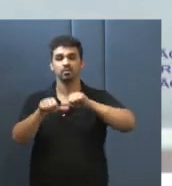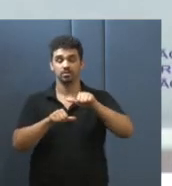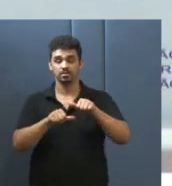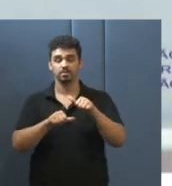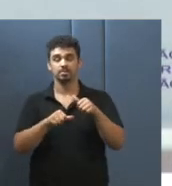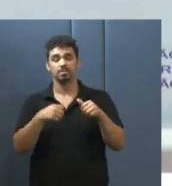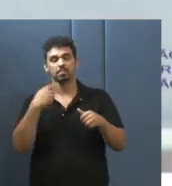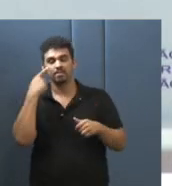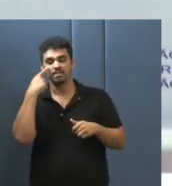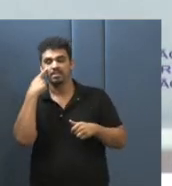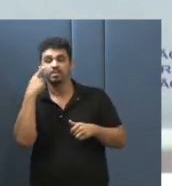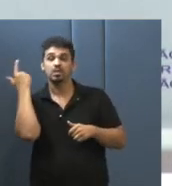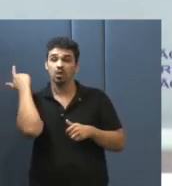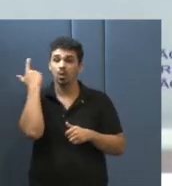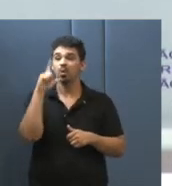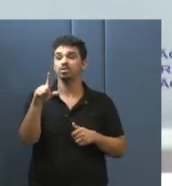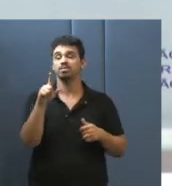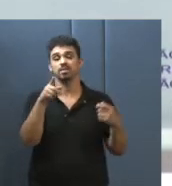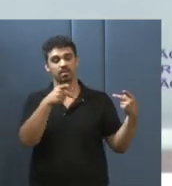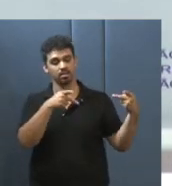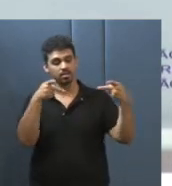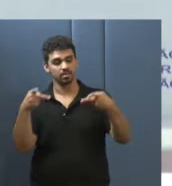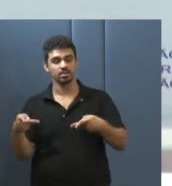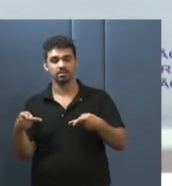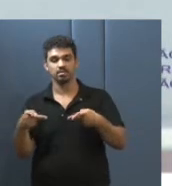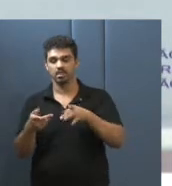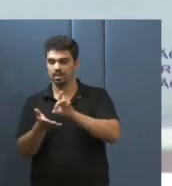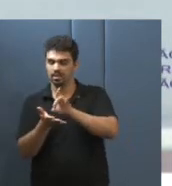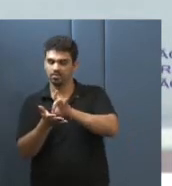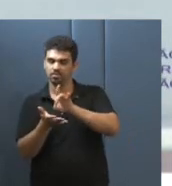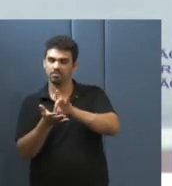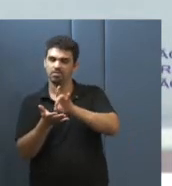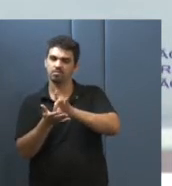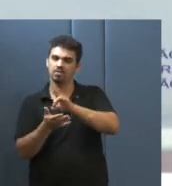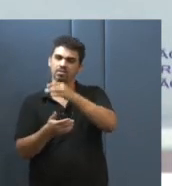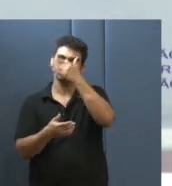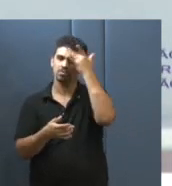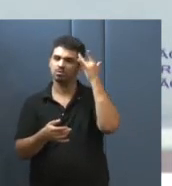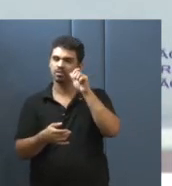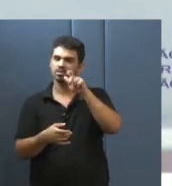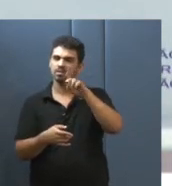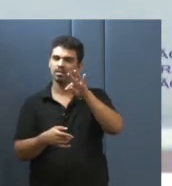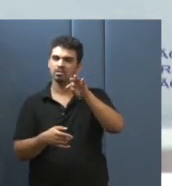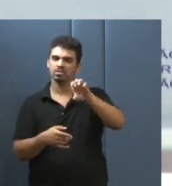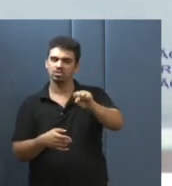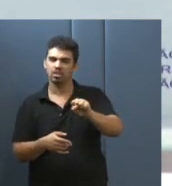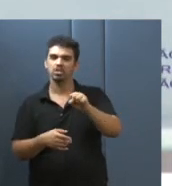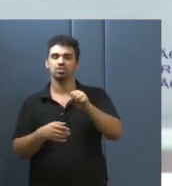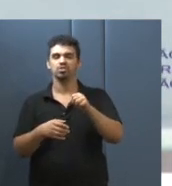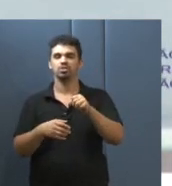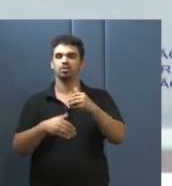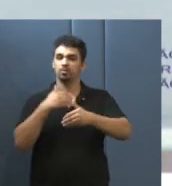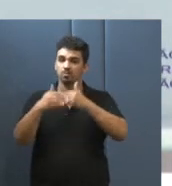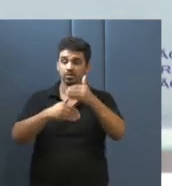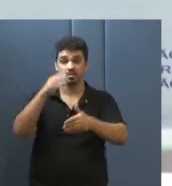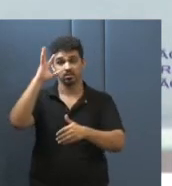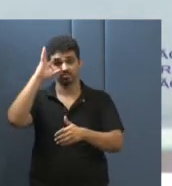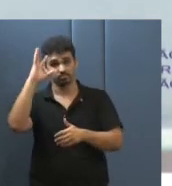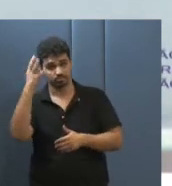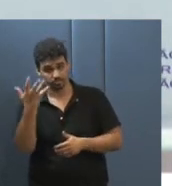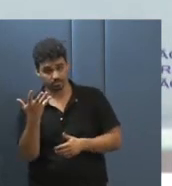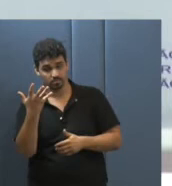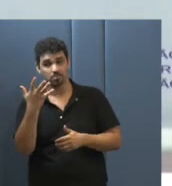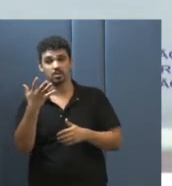trazer efetivamente para a mesa os agentes efetivamente intervenientes no processo de recuperação e decisão